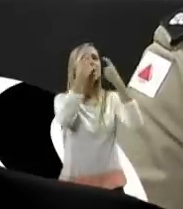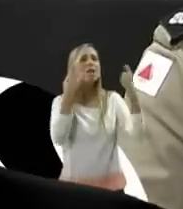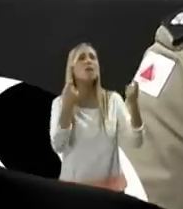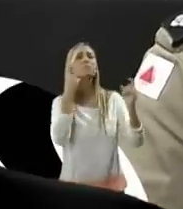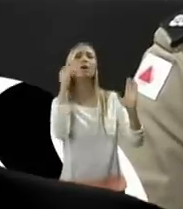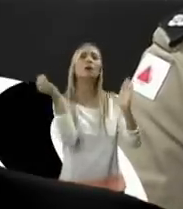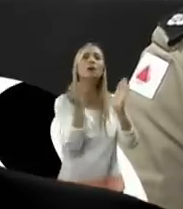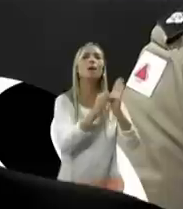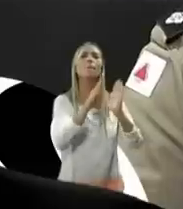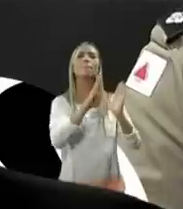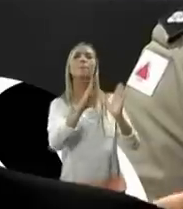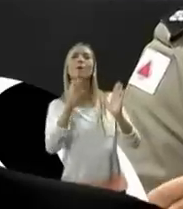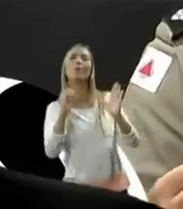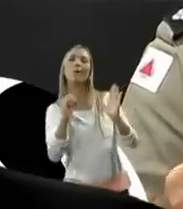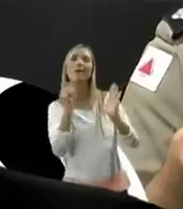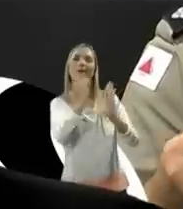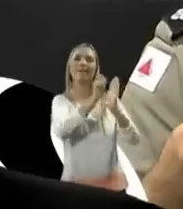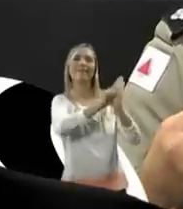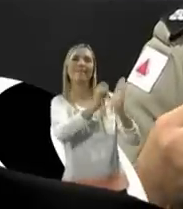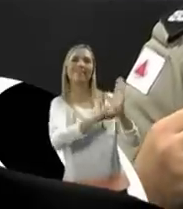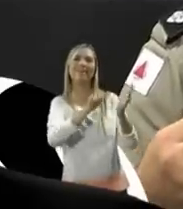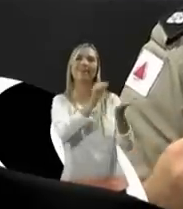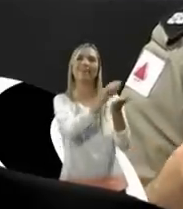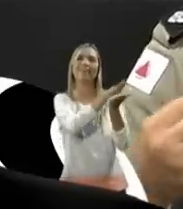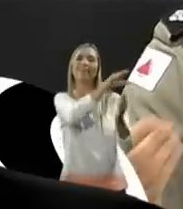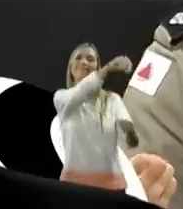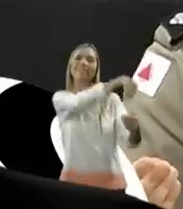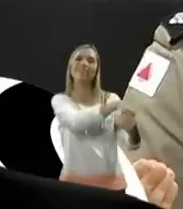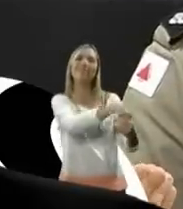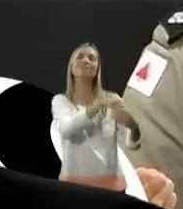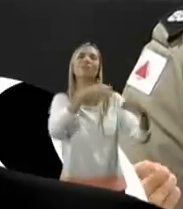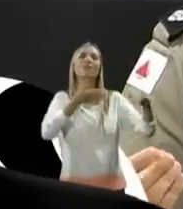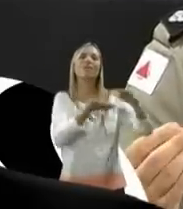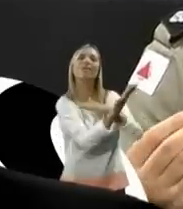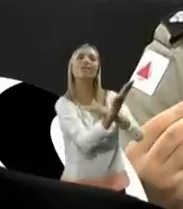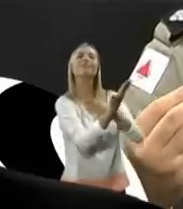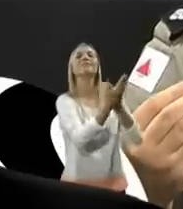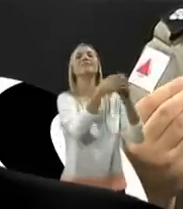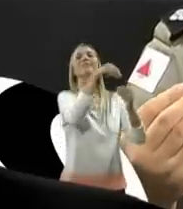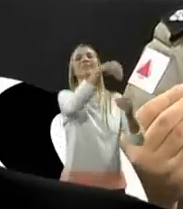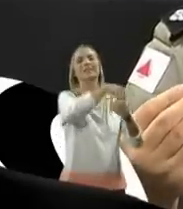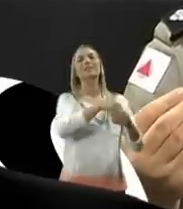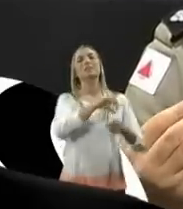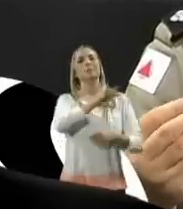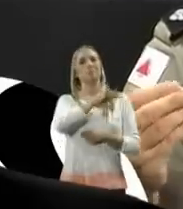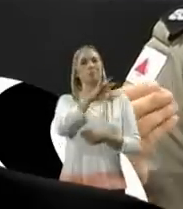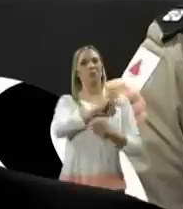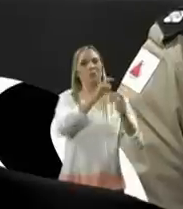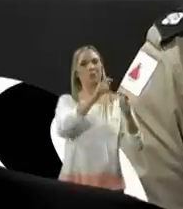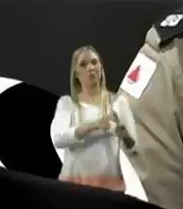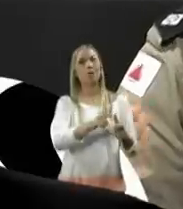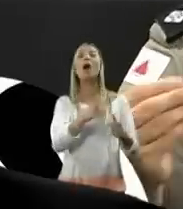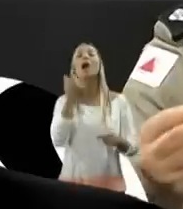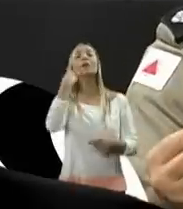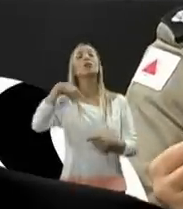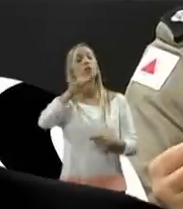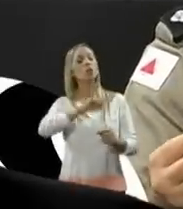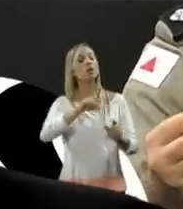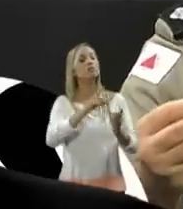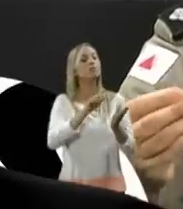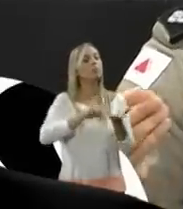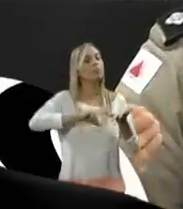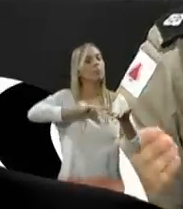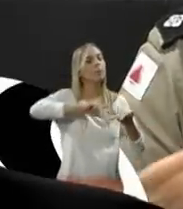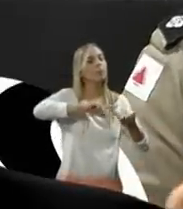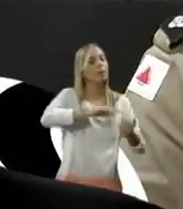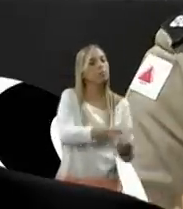que faça o registro, porque isso torna o nosso trabalho científico. Eu vou empregar cientificamente o meu policiamento